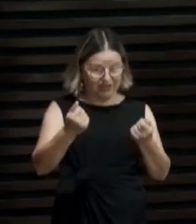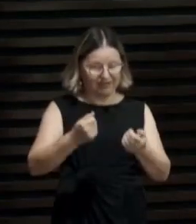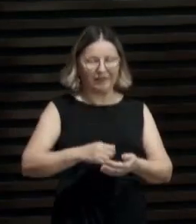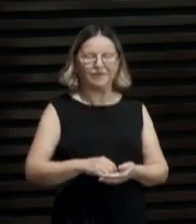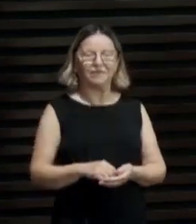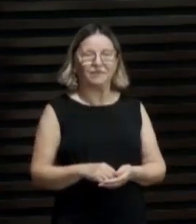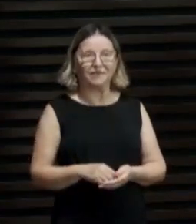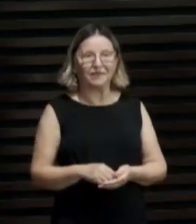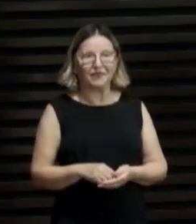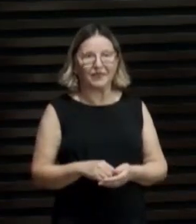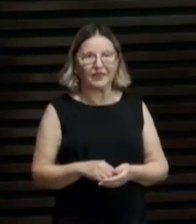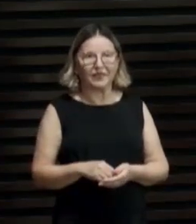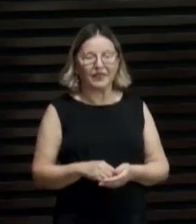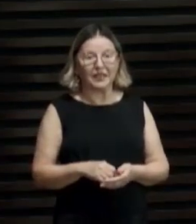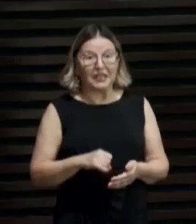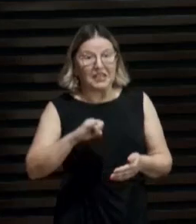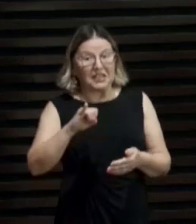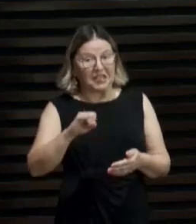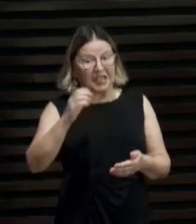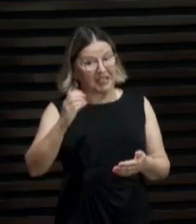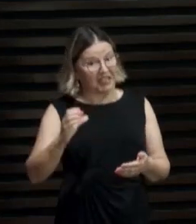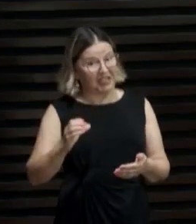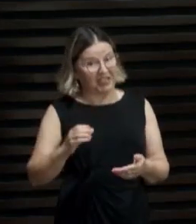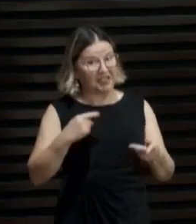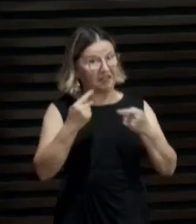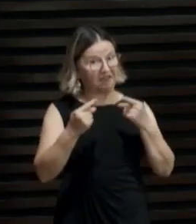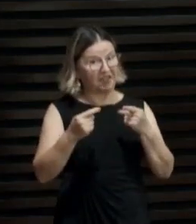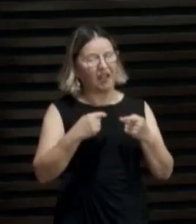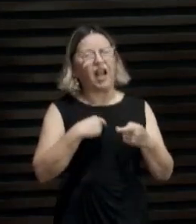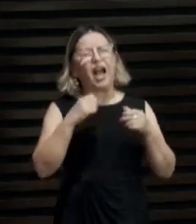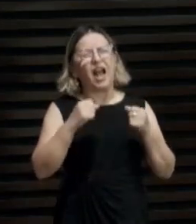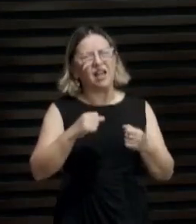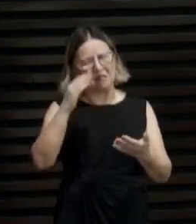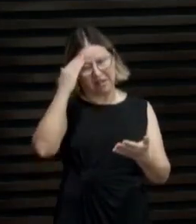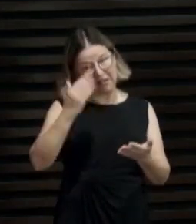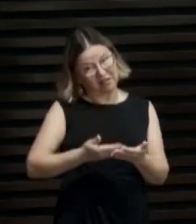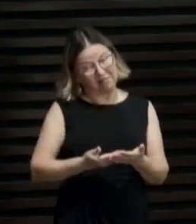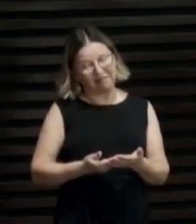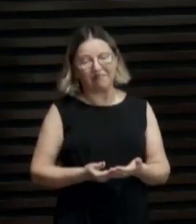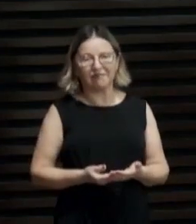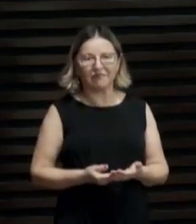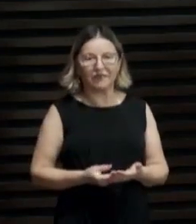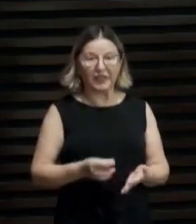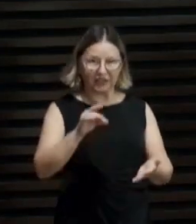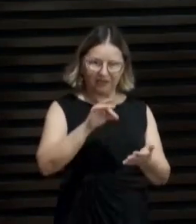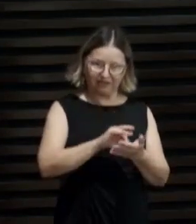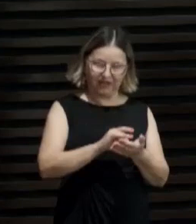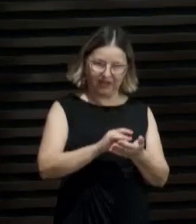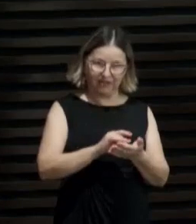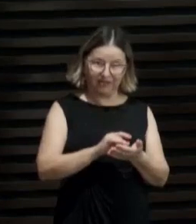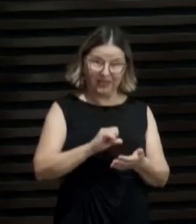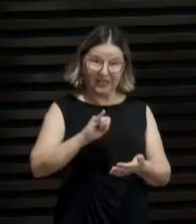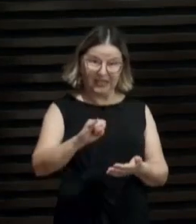ciência é uma coisa exata, e se a ciência diz, então eu posso acreditar. E de fato, quando nós pegamos um remédio para